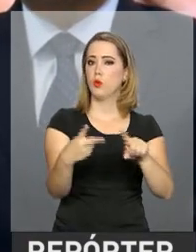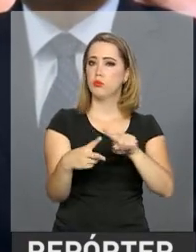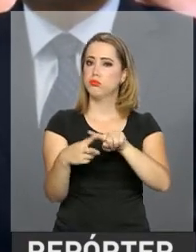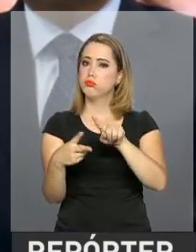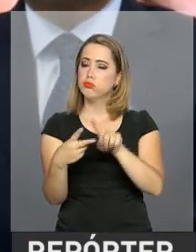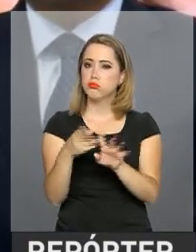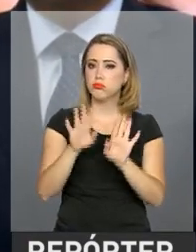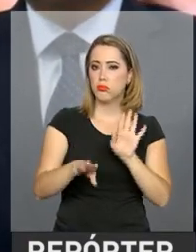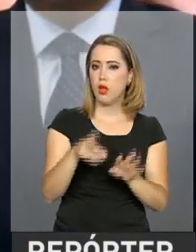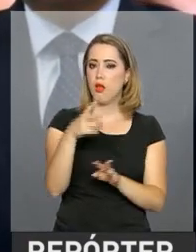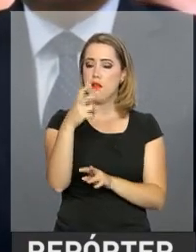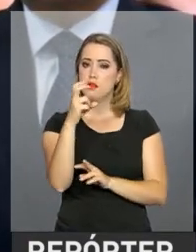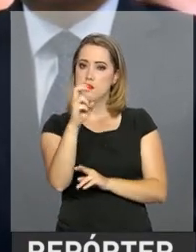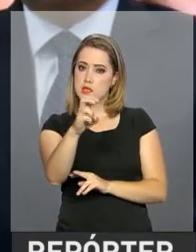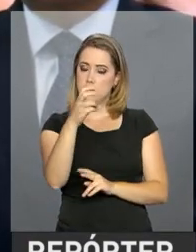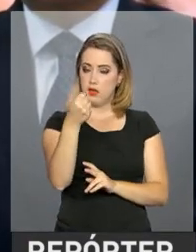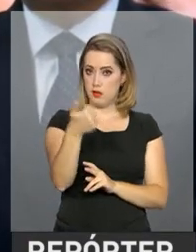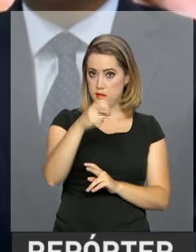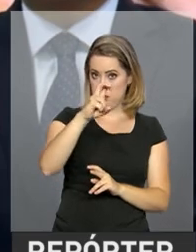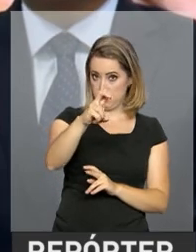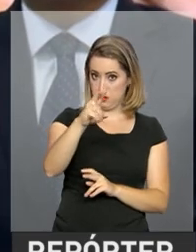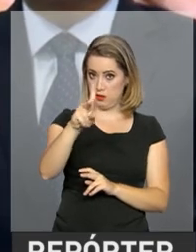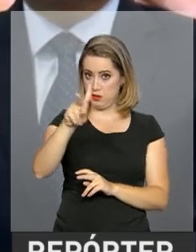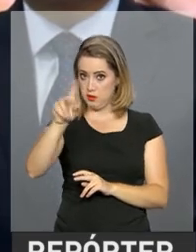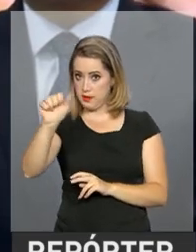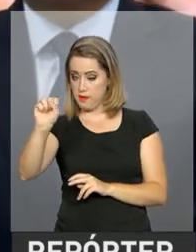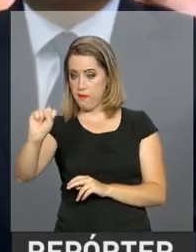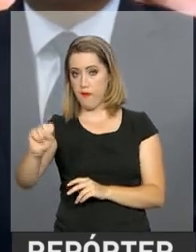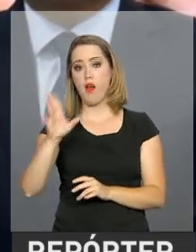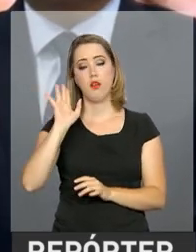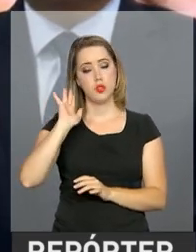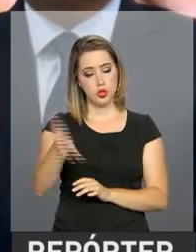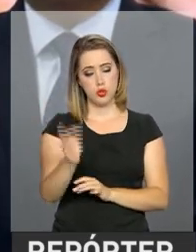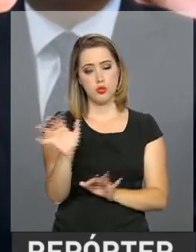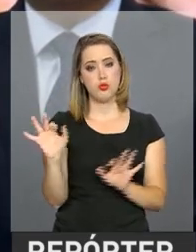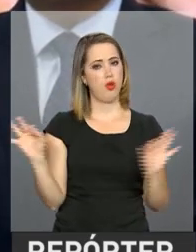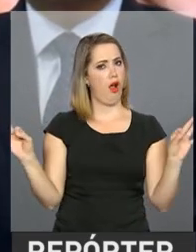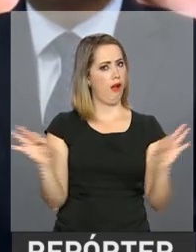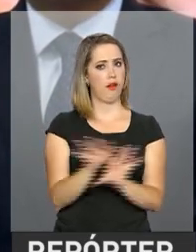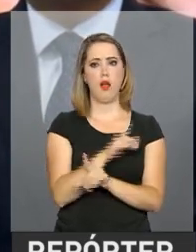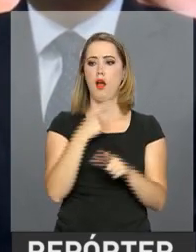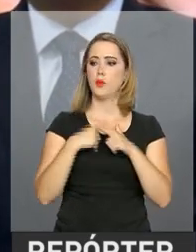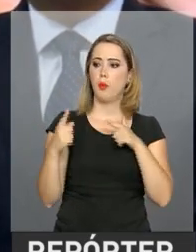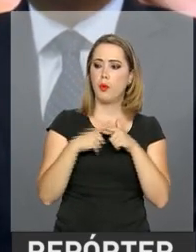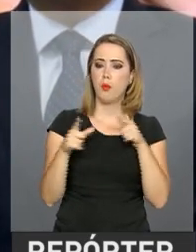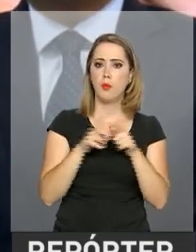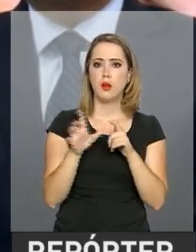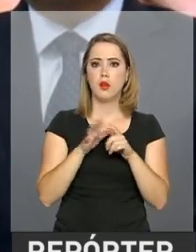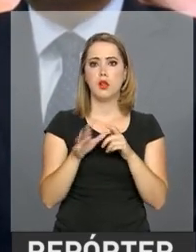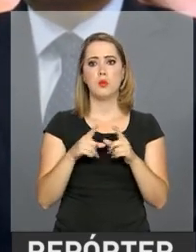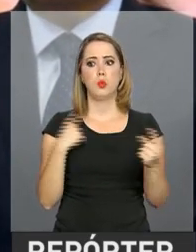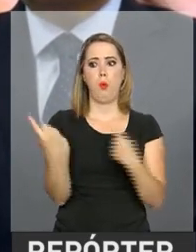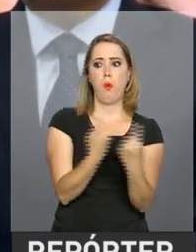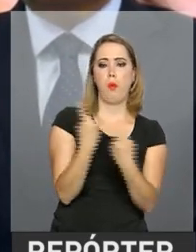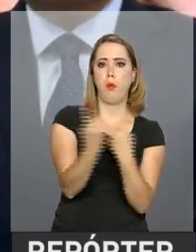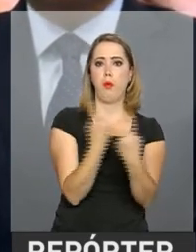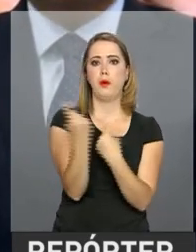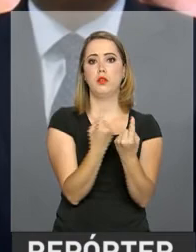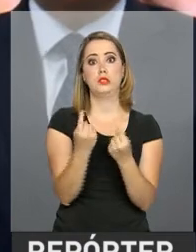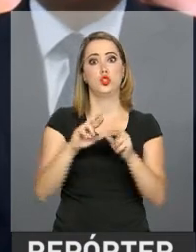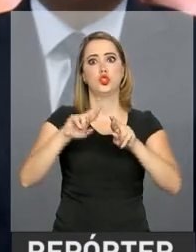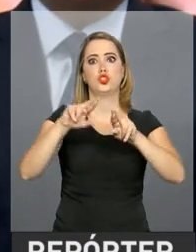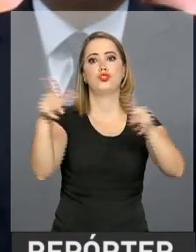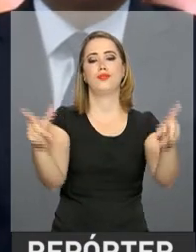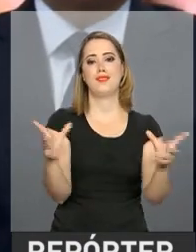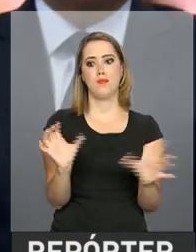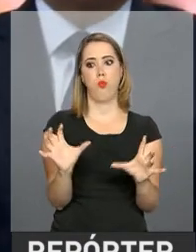com mais 515 vagas, devem solucionar essa superlotação que há, infelizmente, em